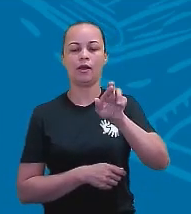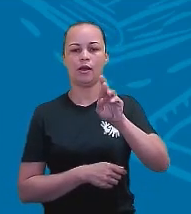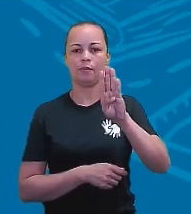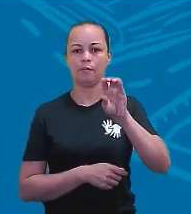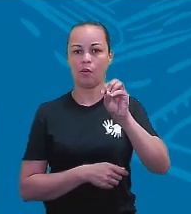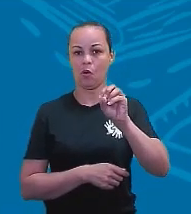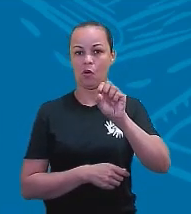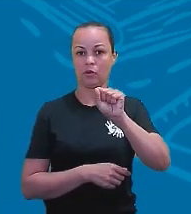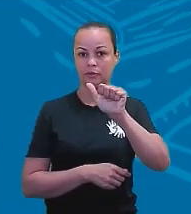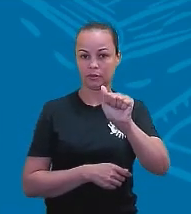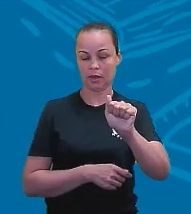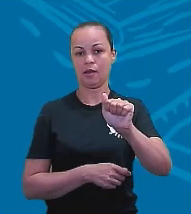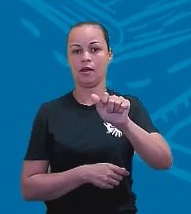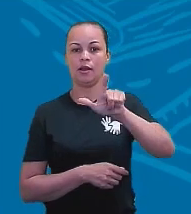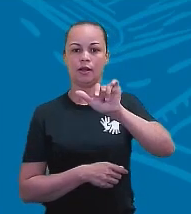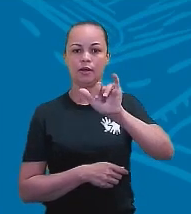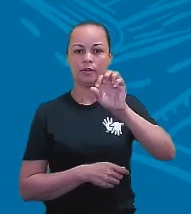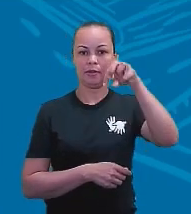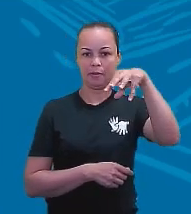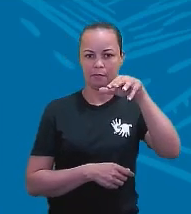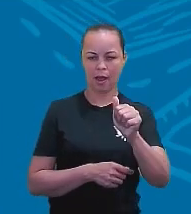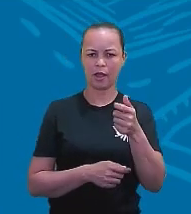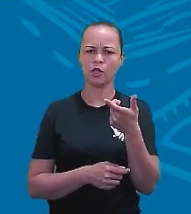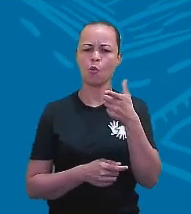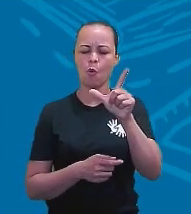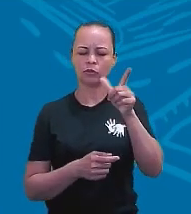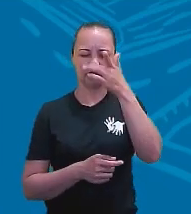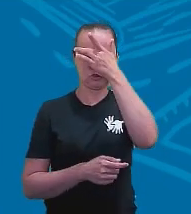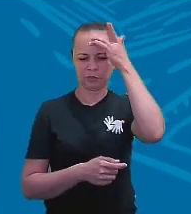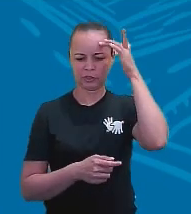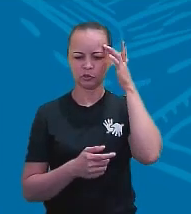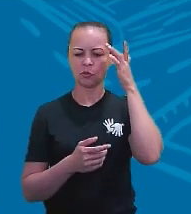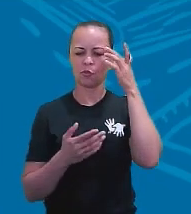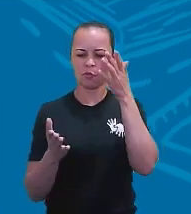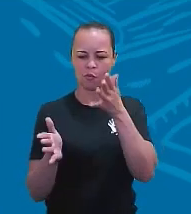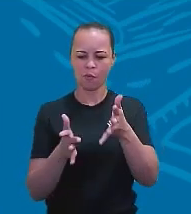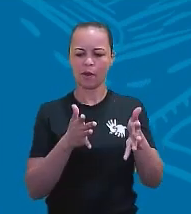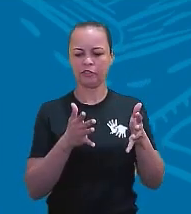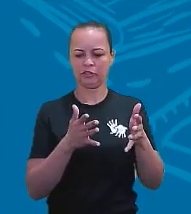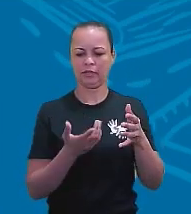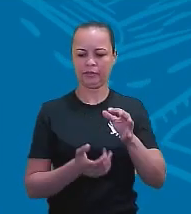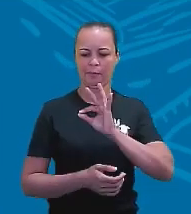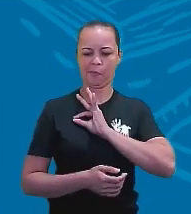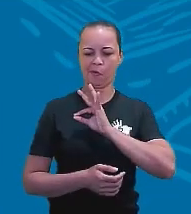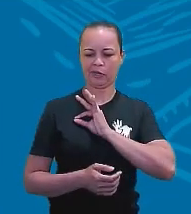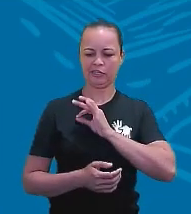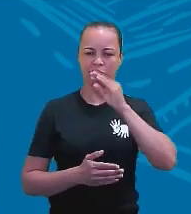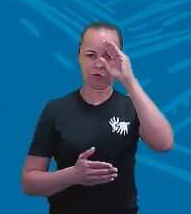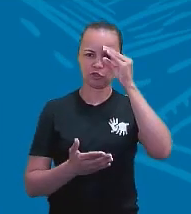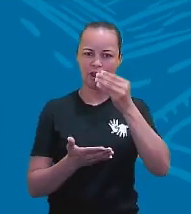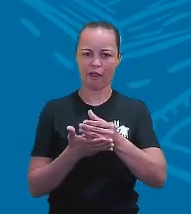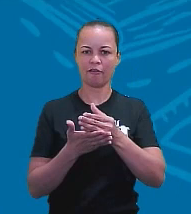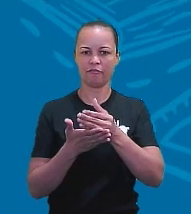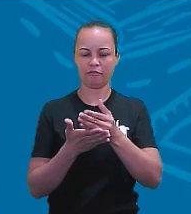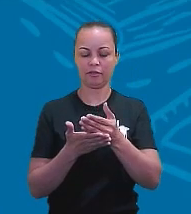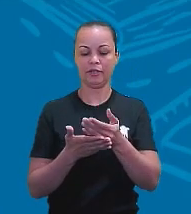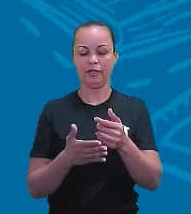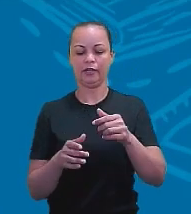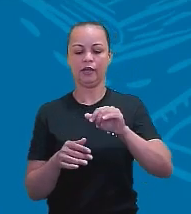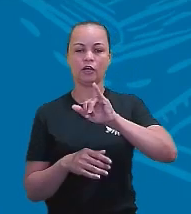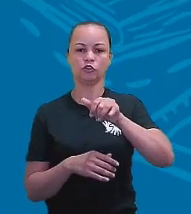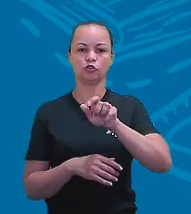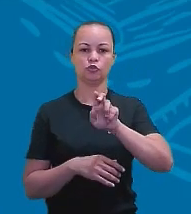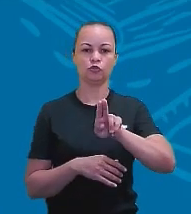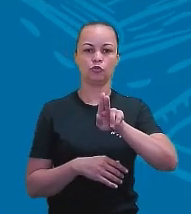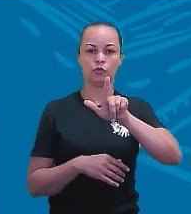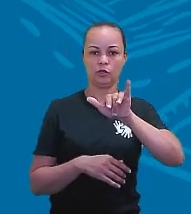e outras também autoridades. Então, foi o evento do momento. Outra coisa legal de saber é que na Segunda Guerra